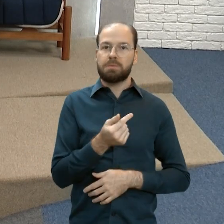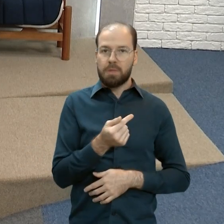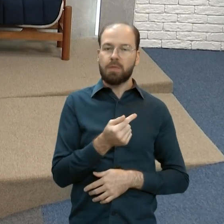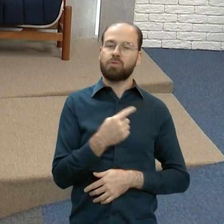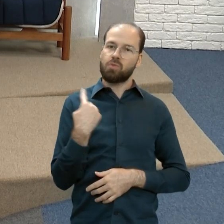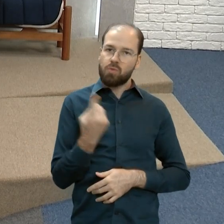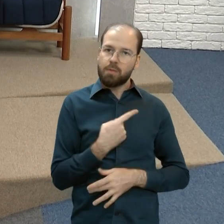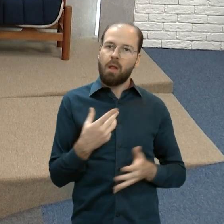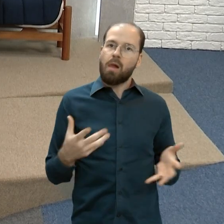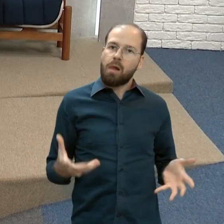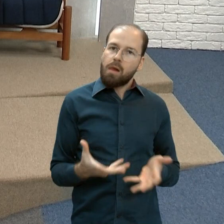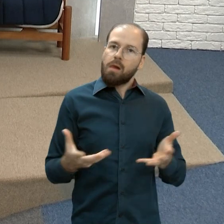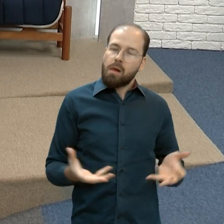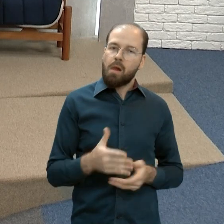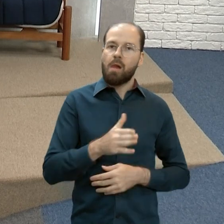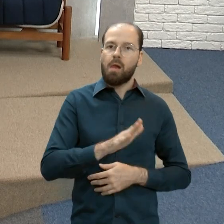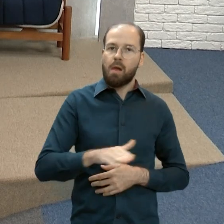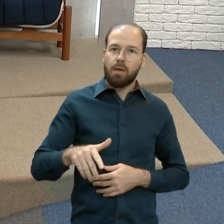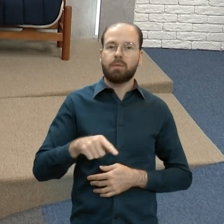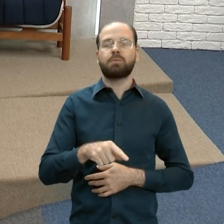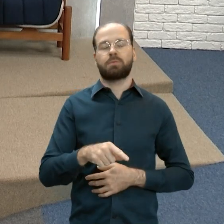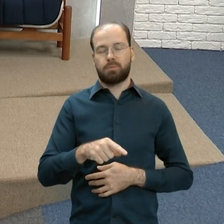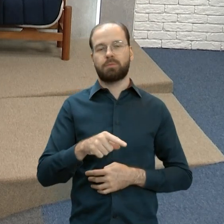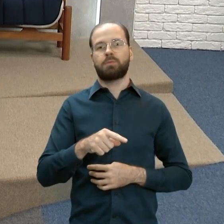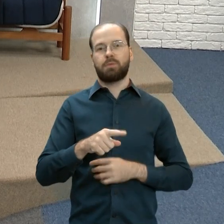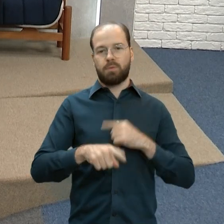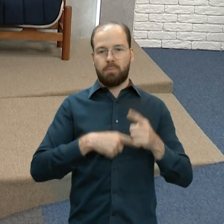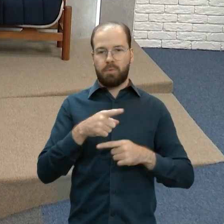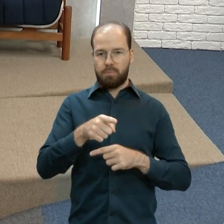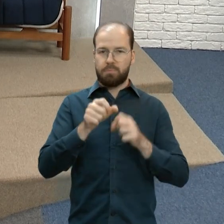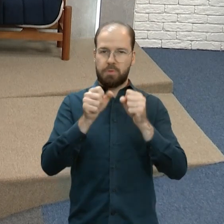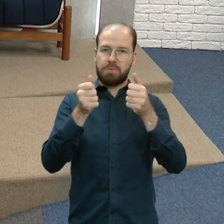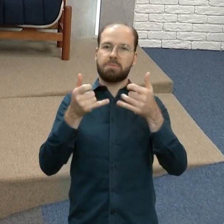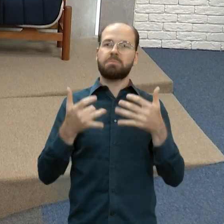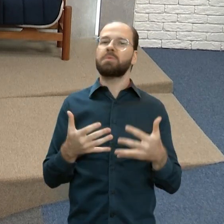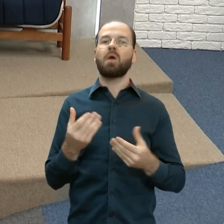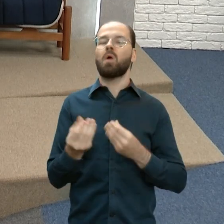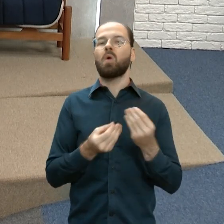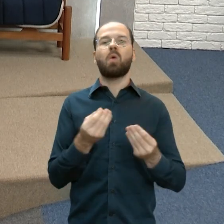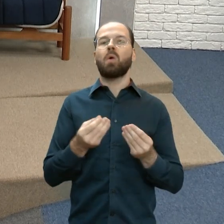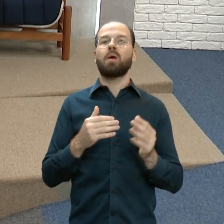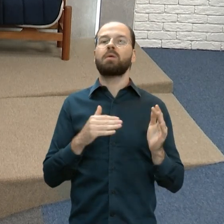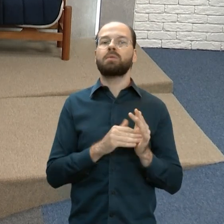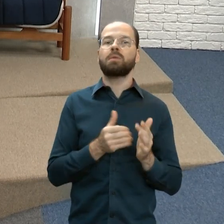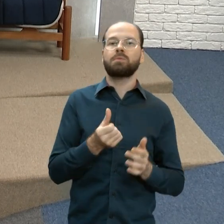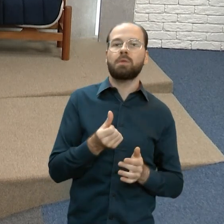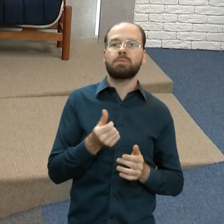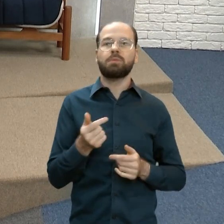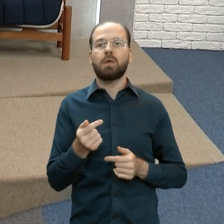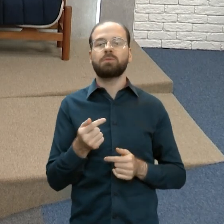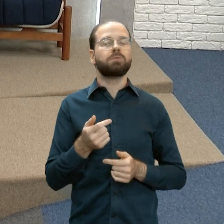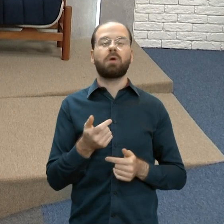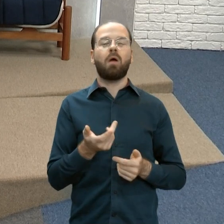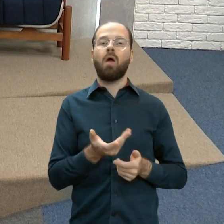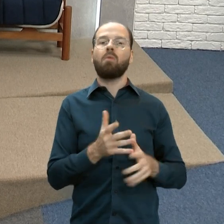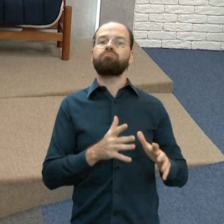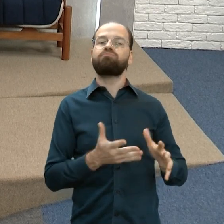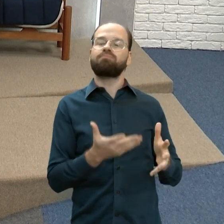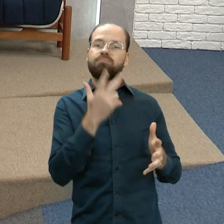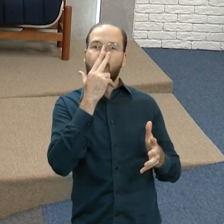essa criança que depois é só... A senhora pode explicar isso melhor para a gente. O que até os 6, 7 anos ali é formado e que